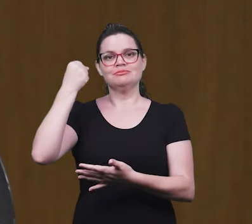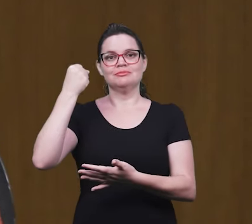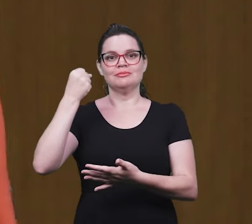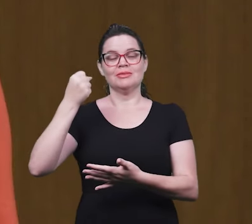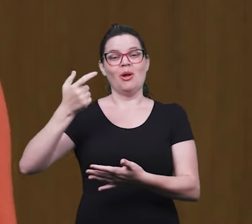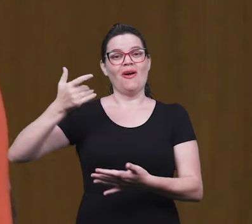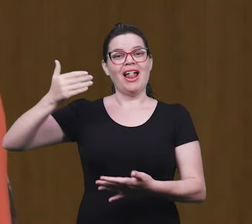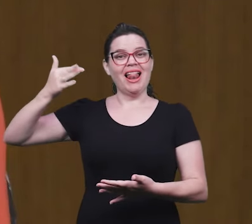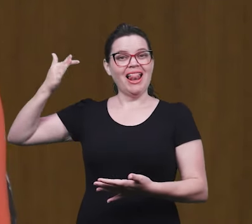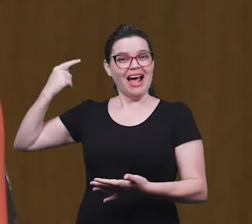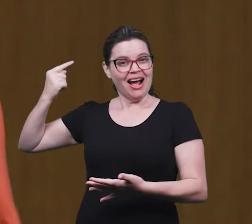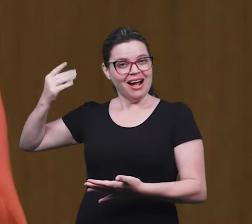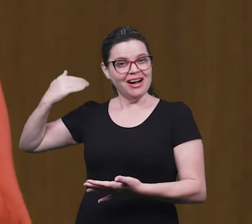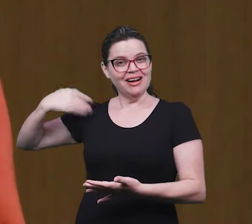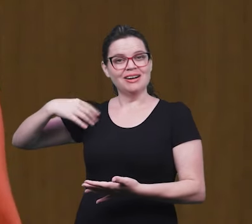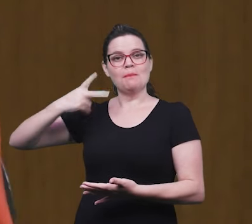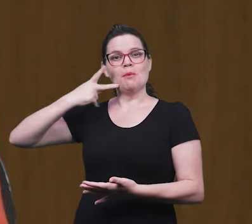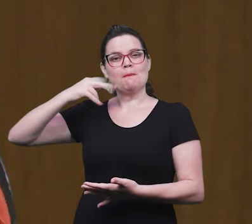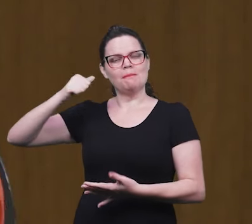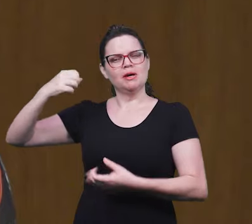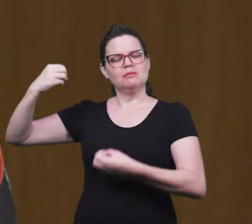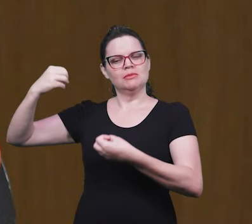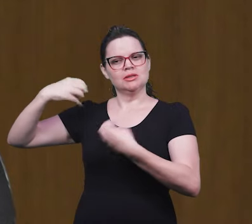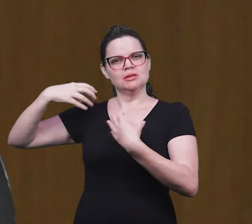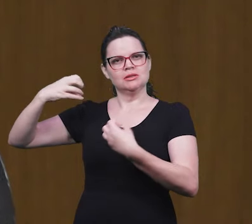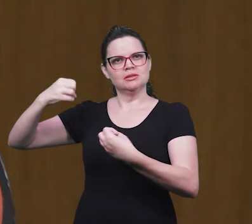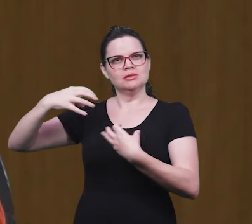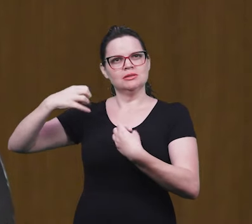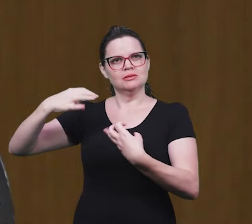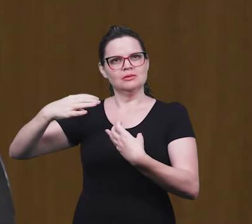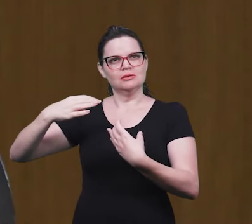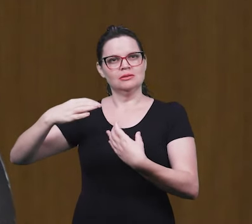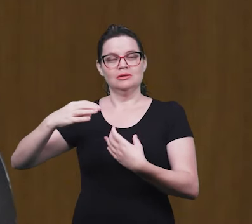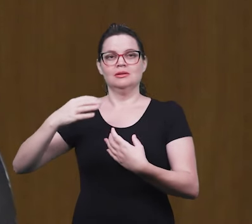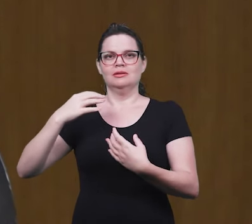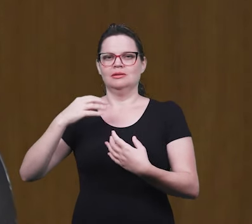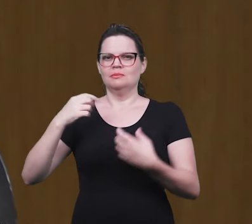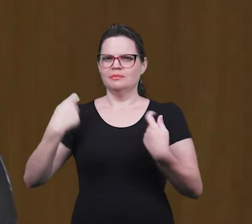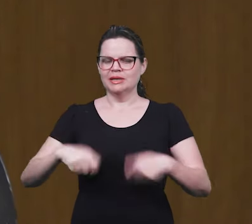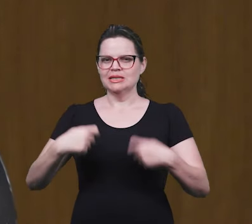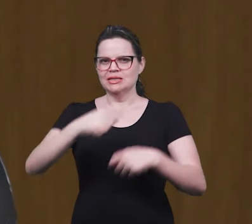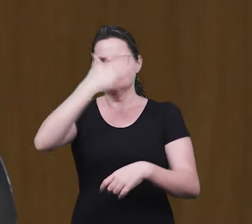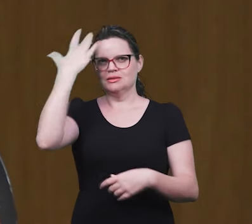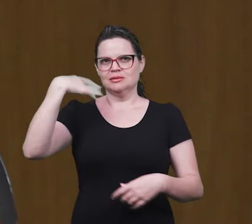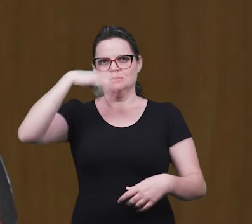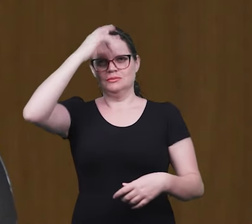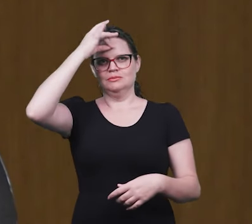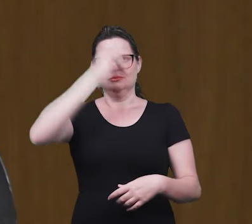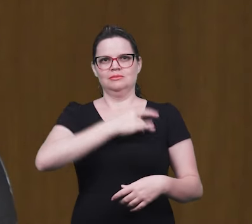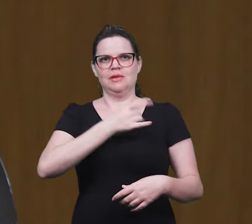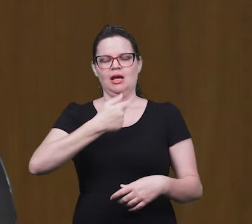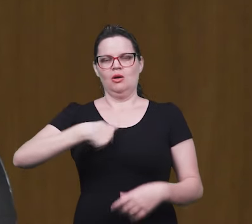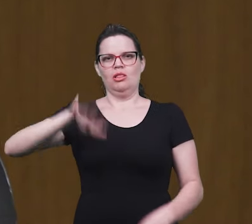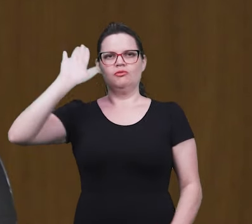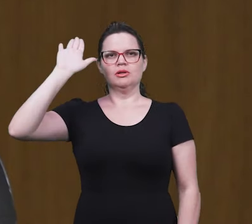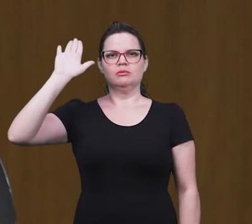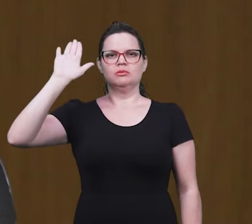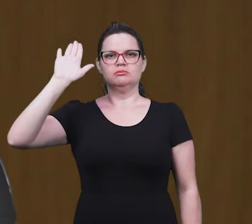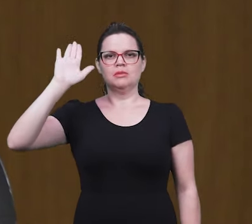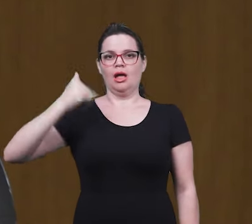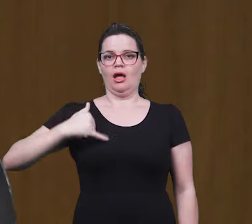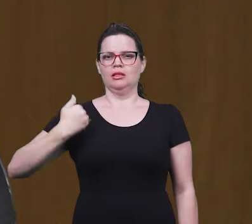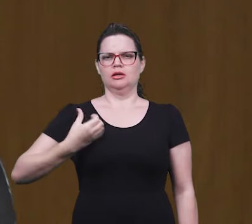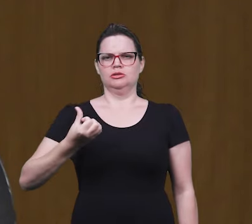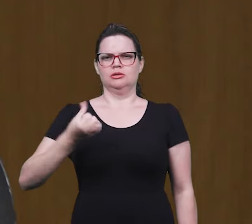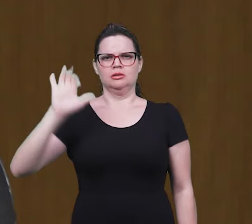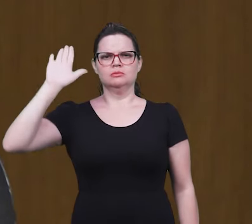ensino lá do início. Então, quando papai falou que a gente tinha que ser batizado com o Espírito Santo, eu levantei a minha mãozinha com